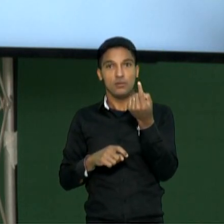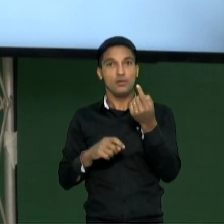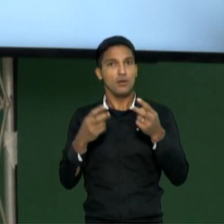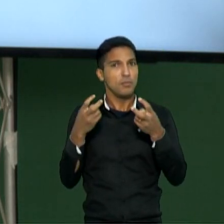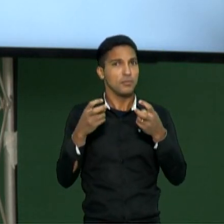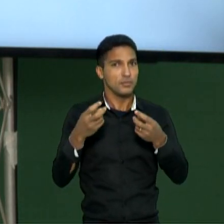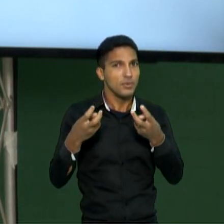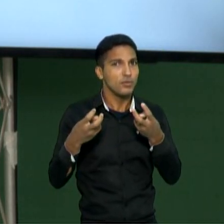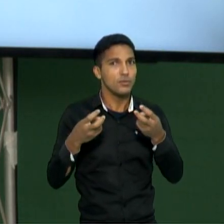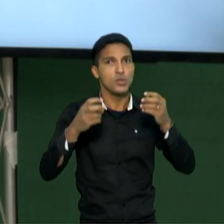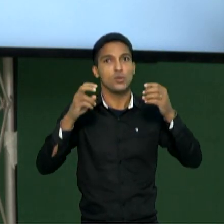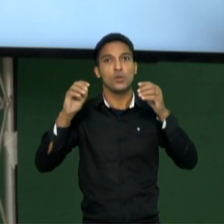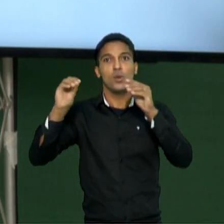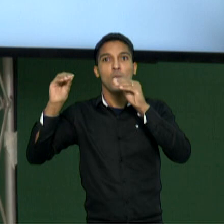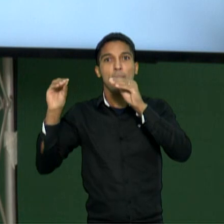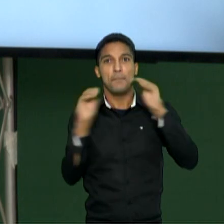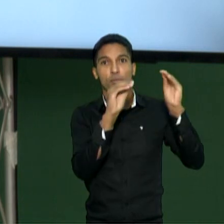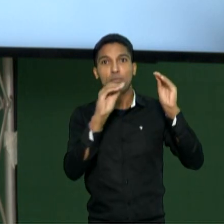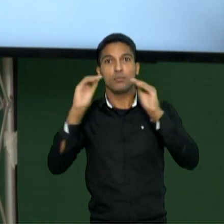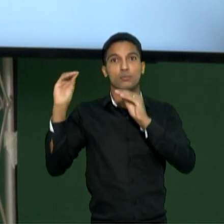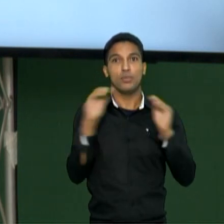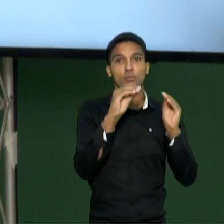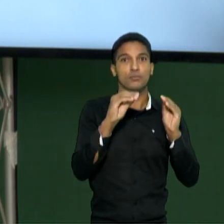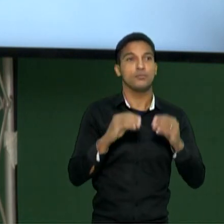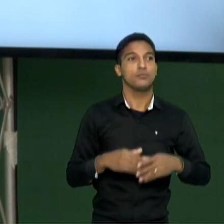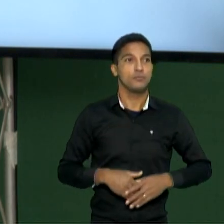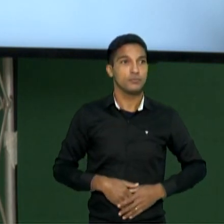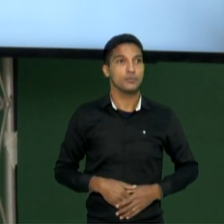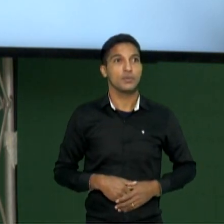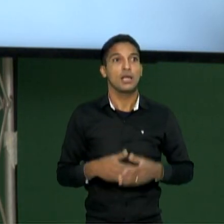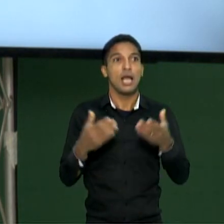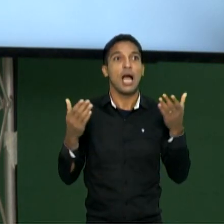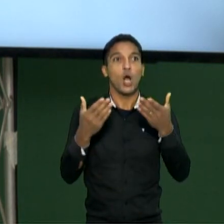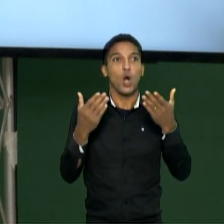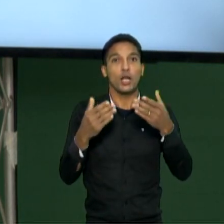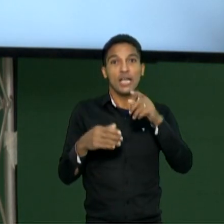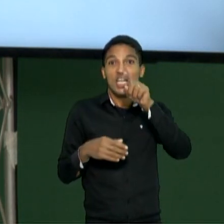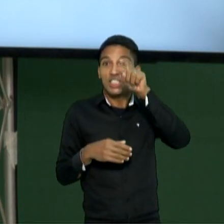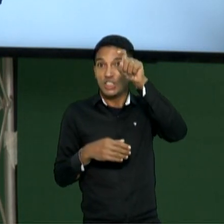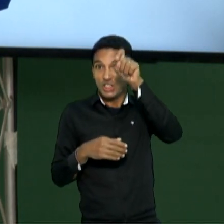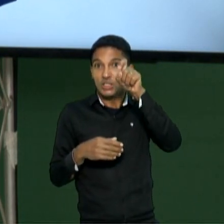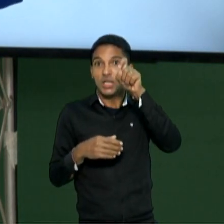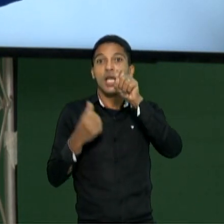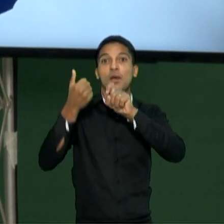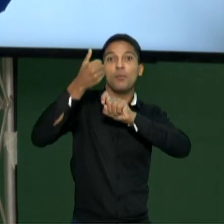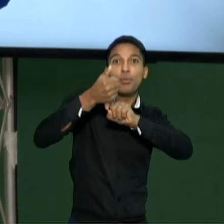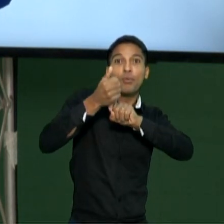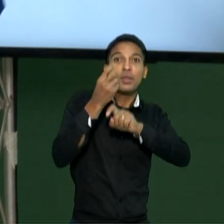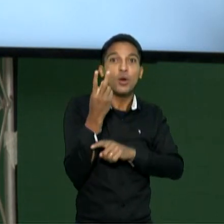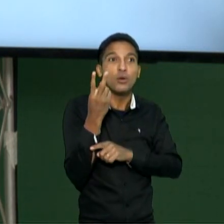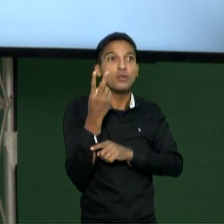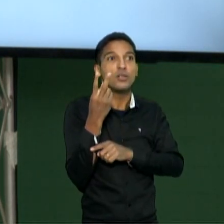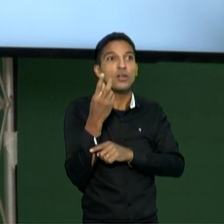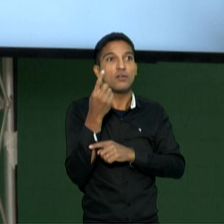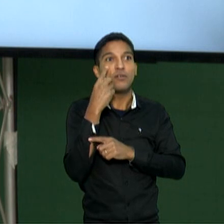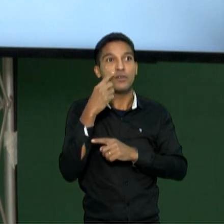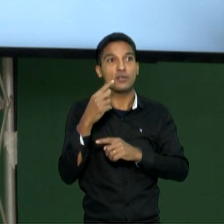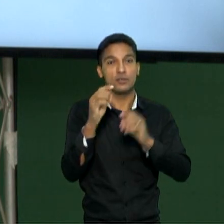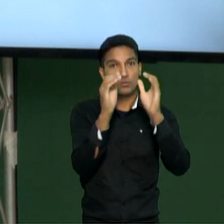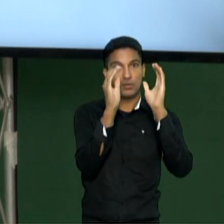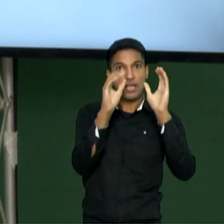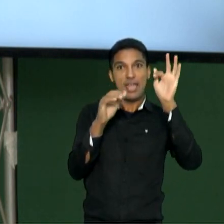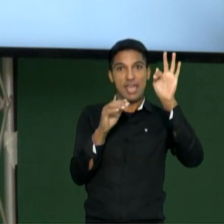né? Para o x valendo 2, então eu vou ter f de 2 igual a 2 menos 1. Estou trocando o x